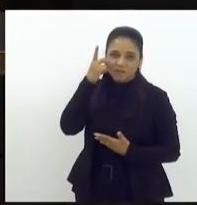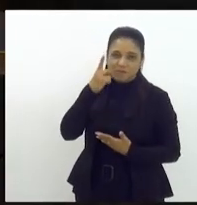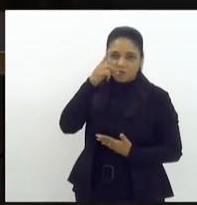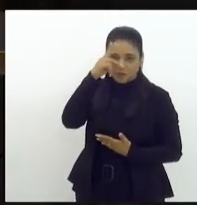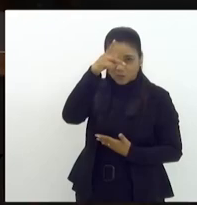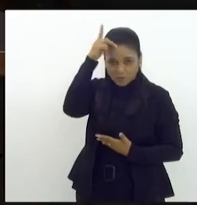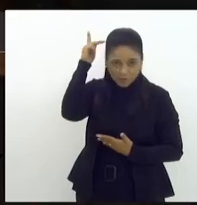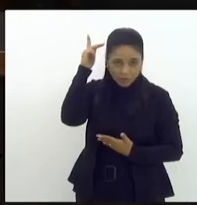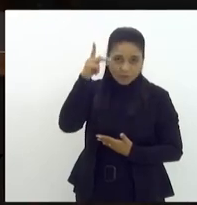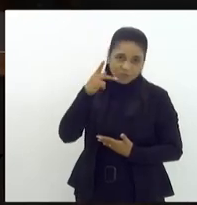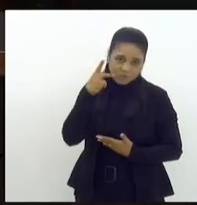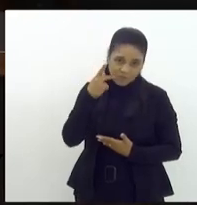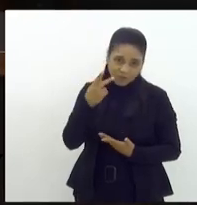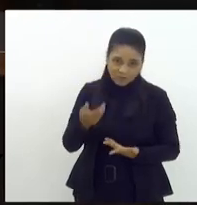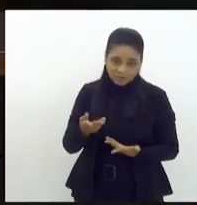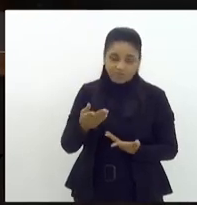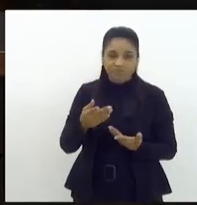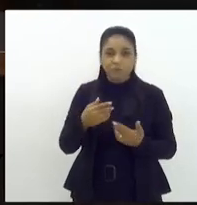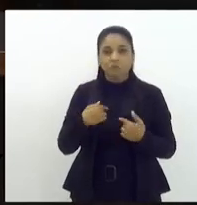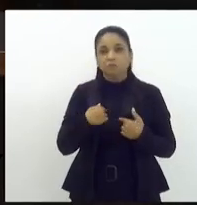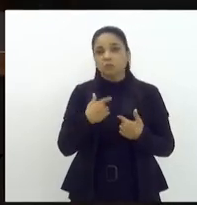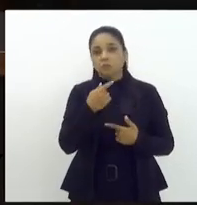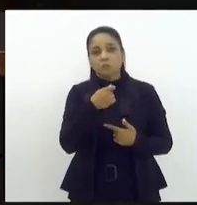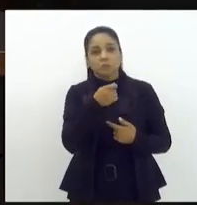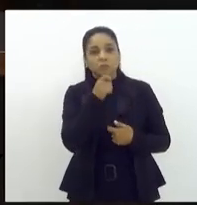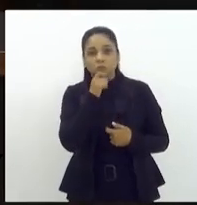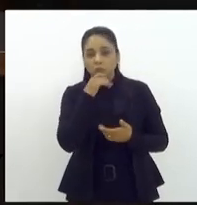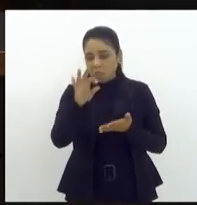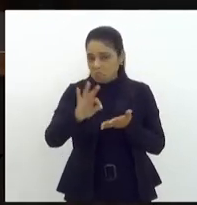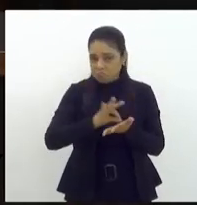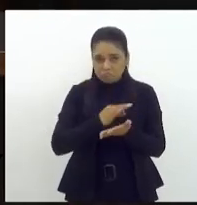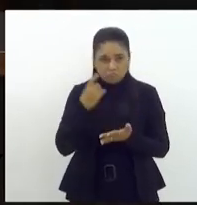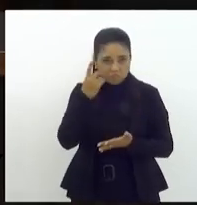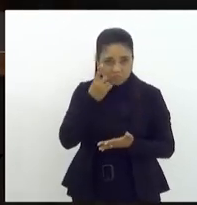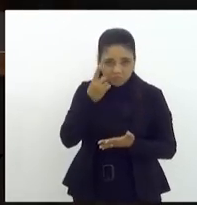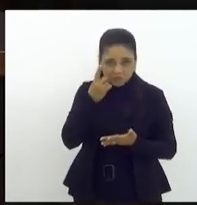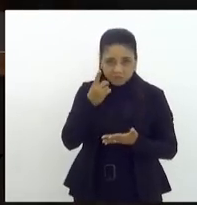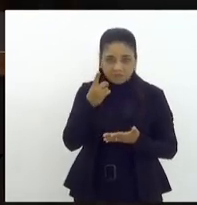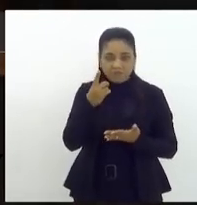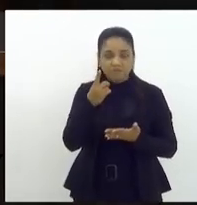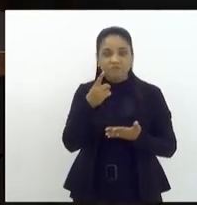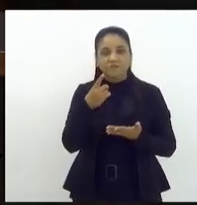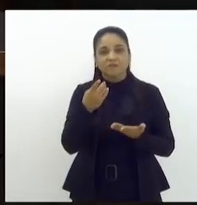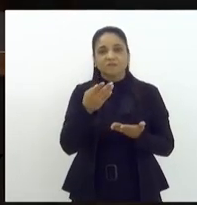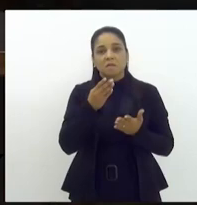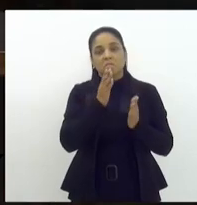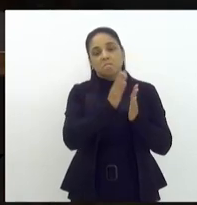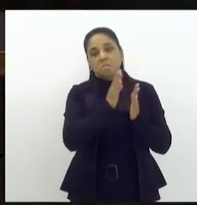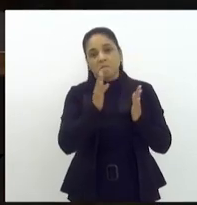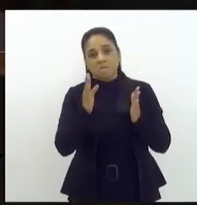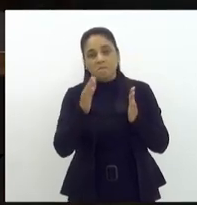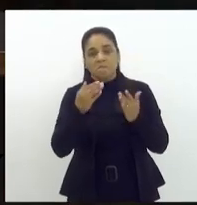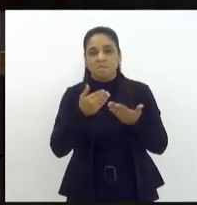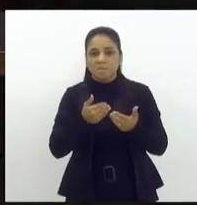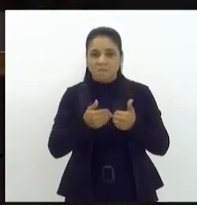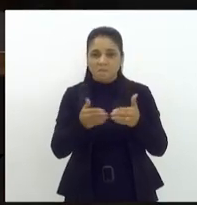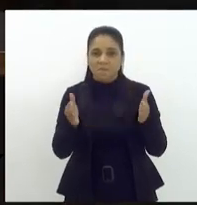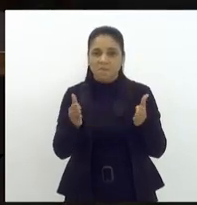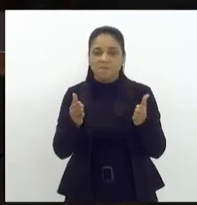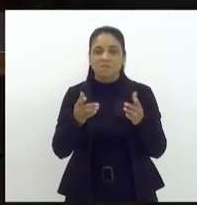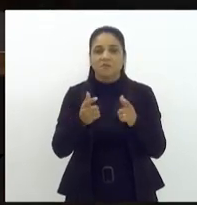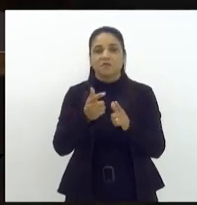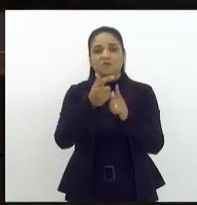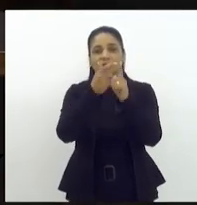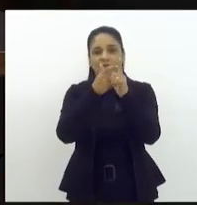pelo contribuição não havendo Mas nenhum Deputado escrito para expediente Inicial iremos